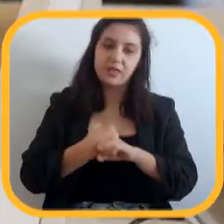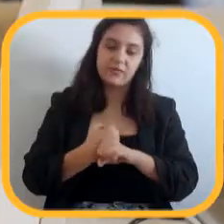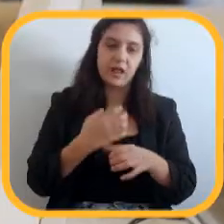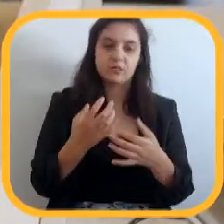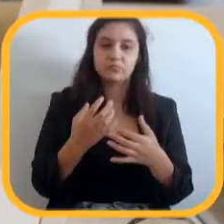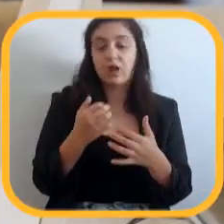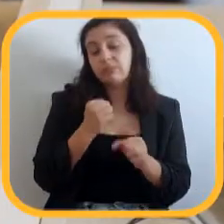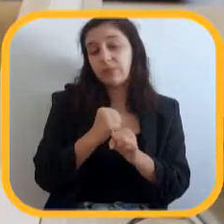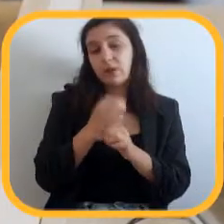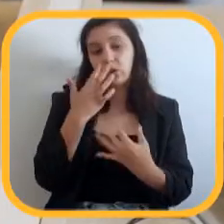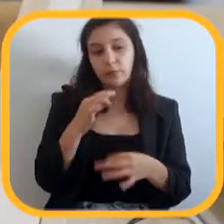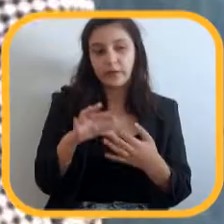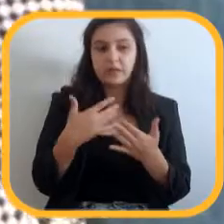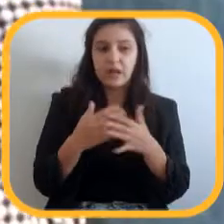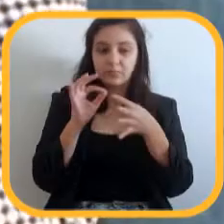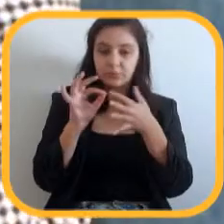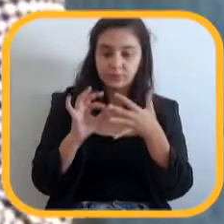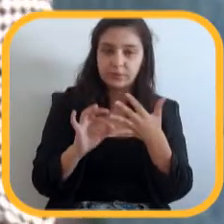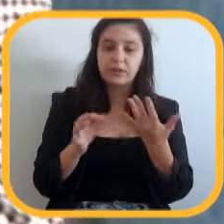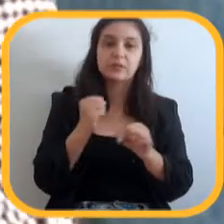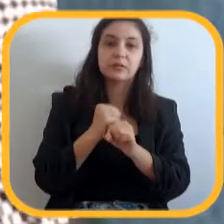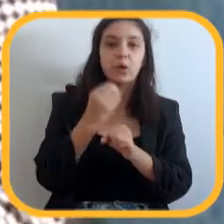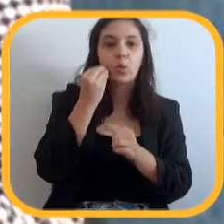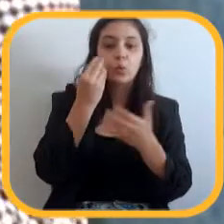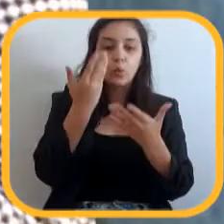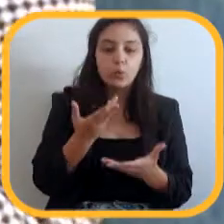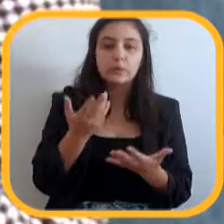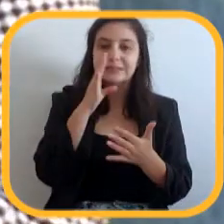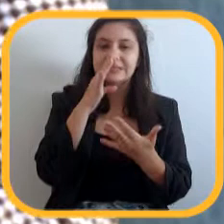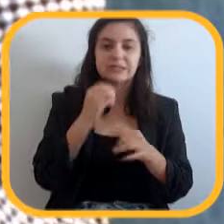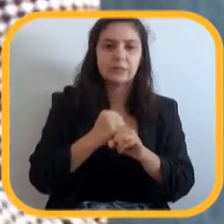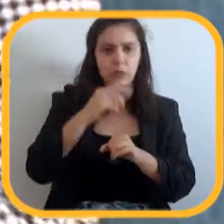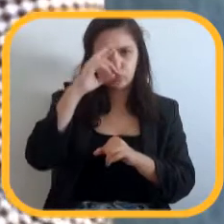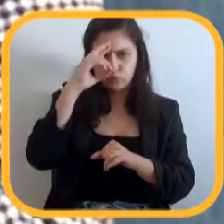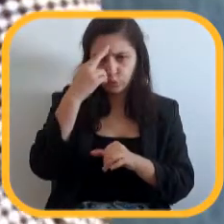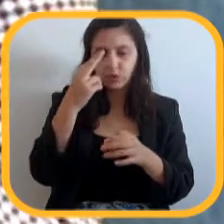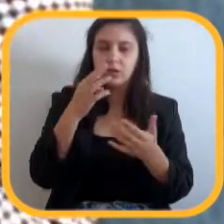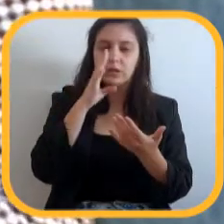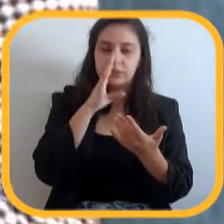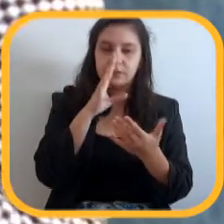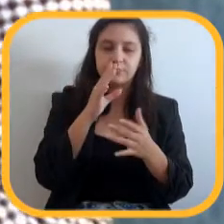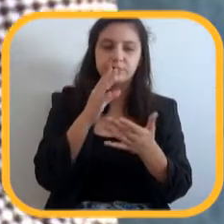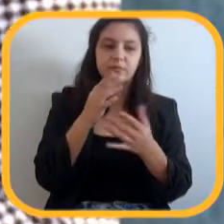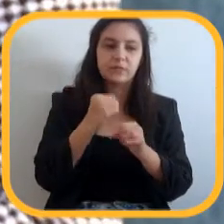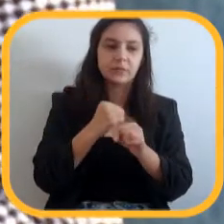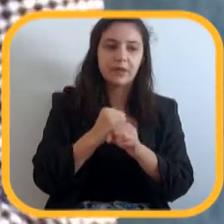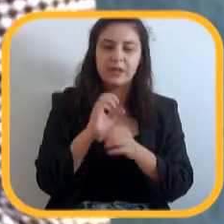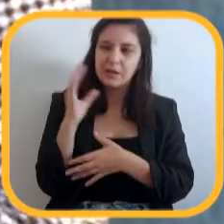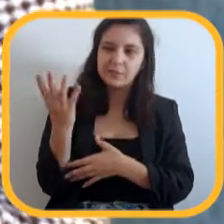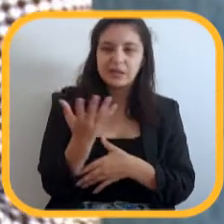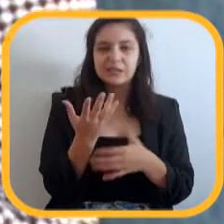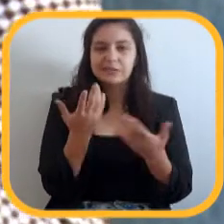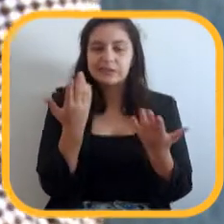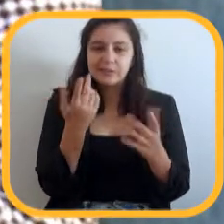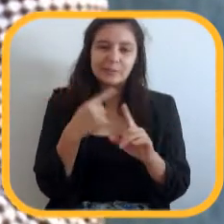uma atividade profissional. Parte muito dos fatores do trabalho, ou seja, como é que é o trabalho em si, se é um trabalho exigente, se é um trabalho que tem